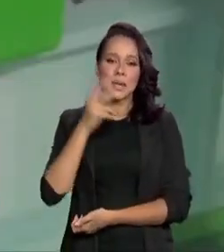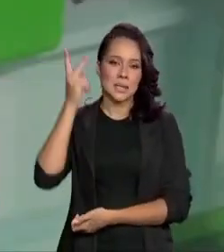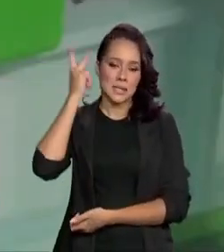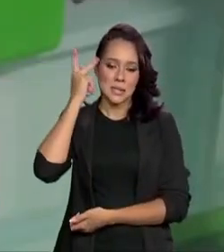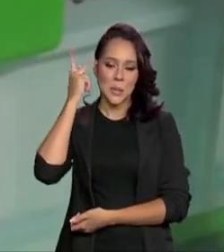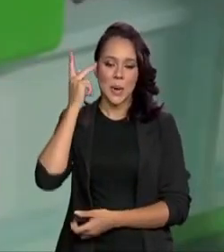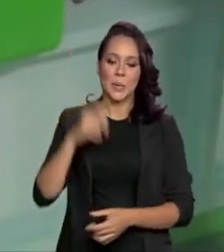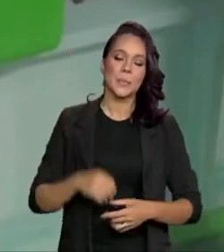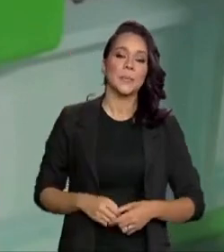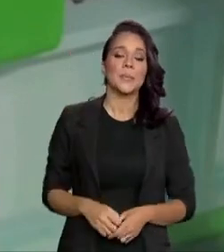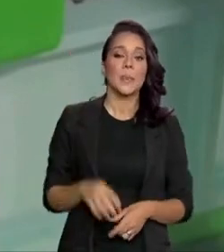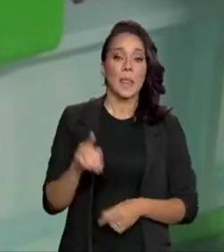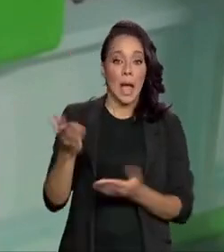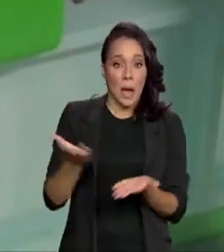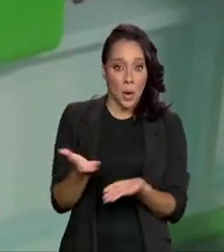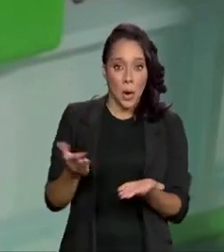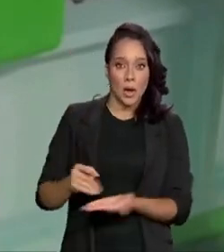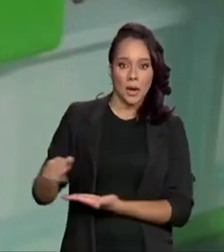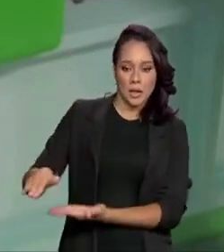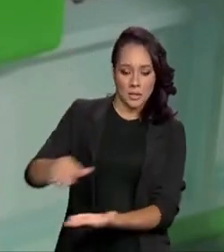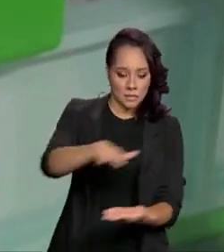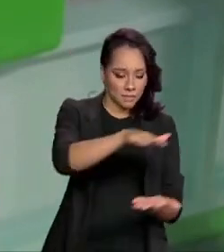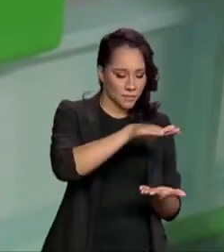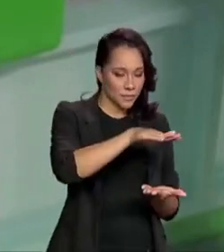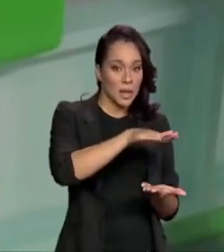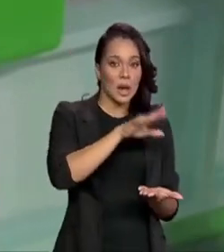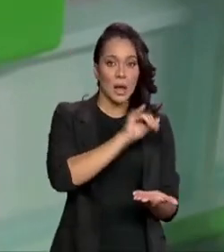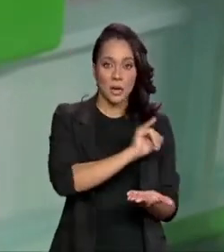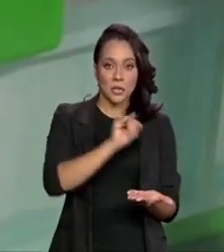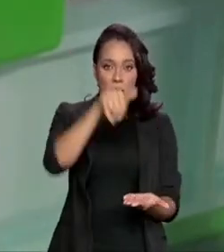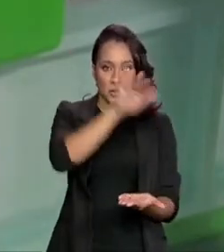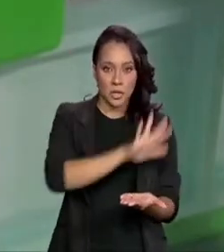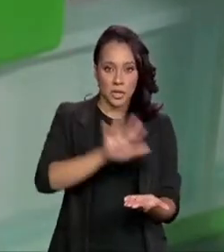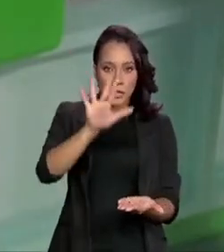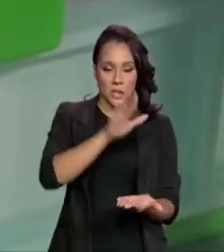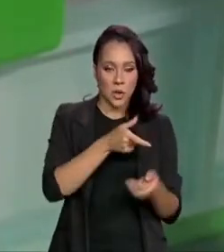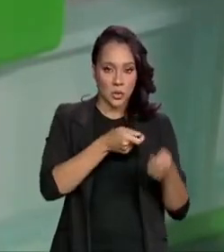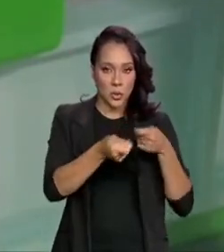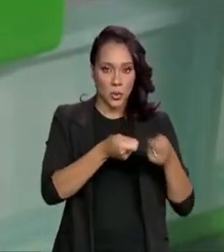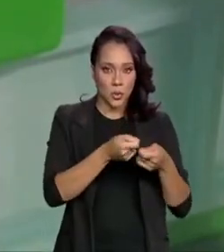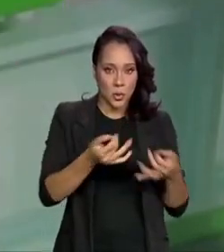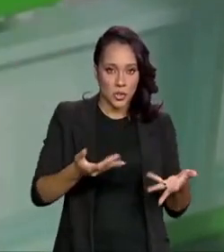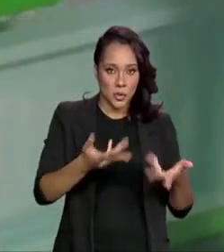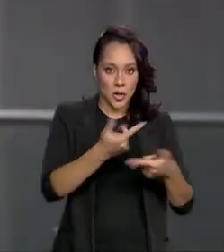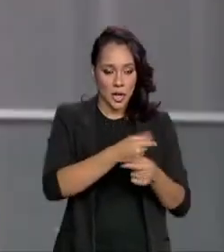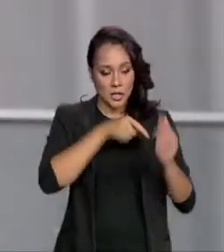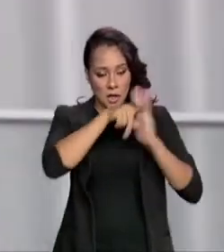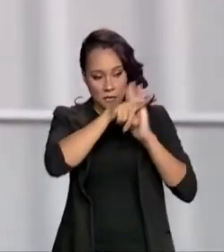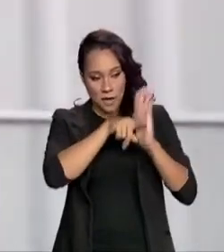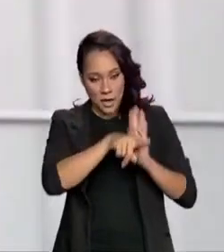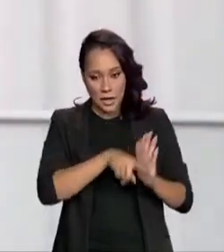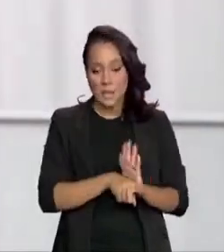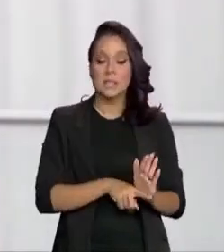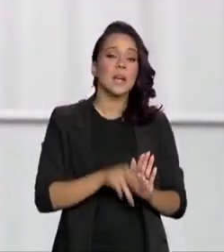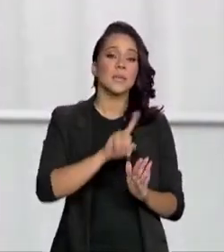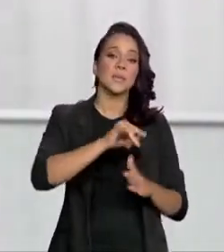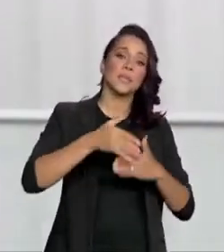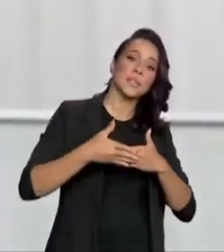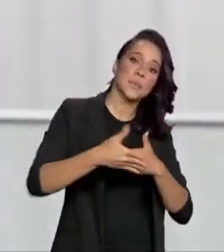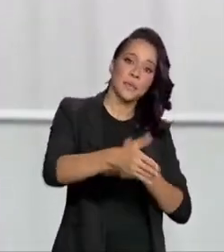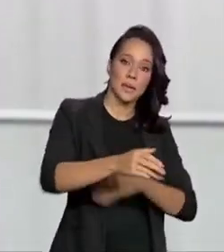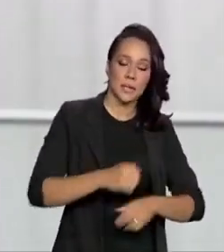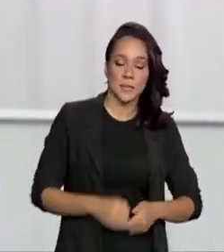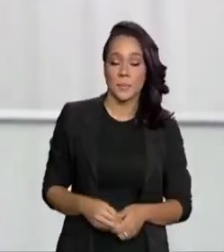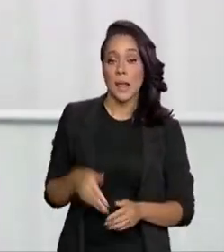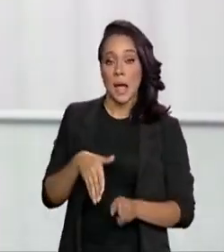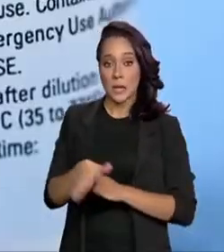Paulo. Agora, essa remessa vai passar por uma análise do Instituto Nacional de Controle de Qualidade nos próximos dias.